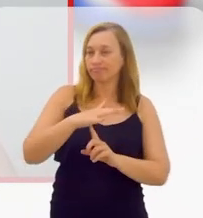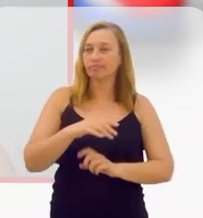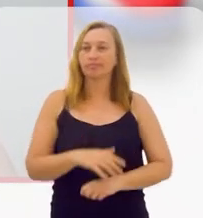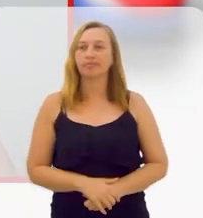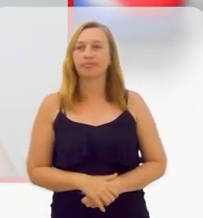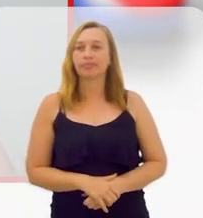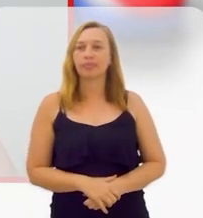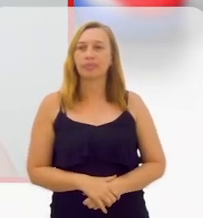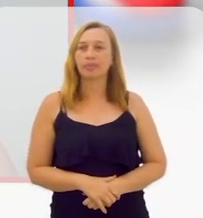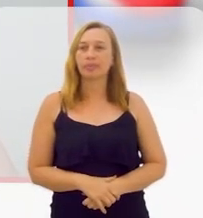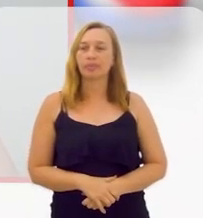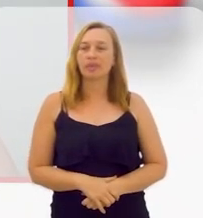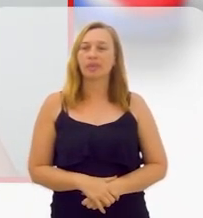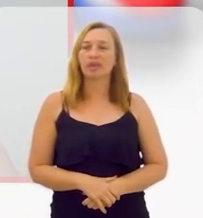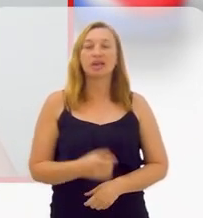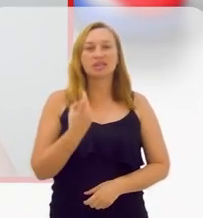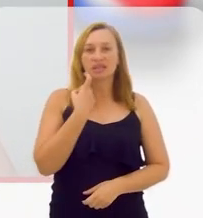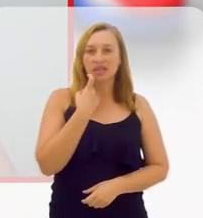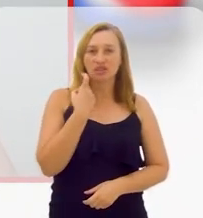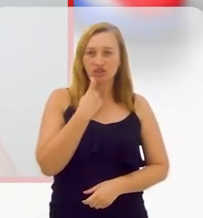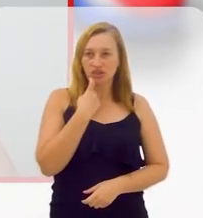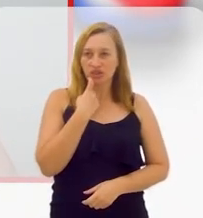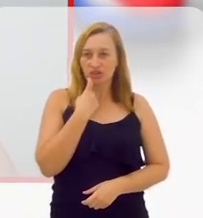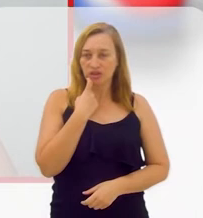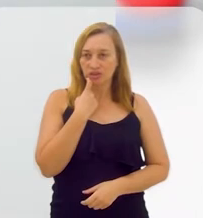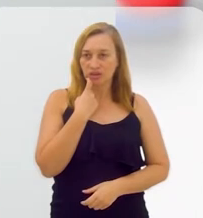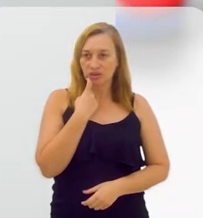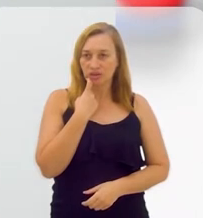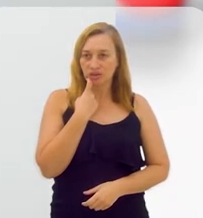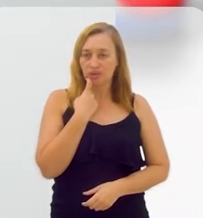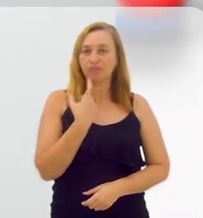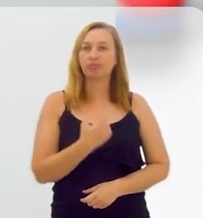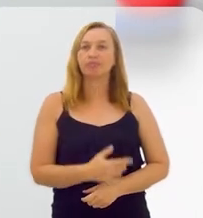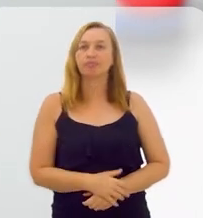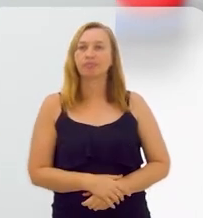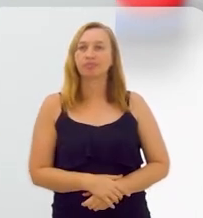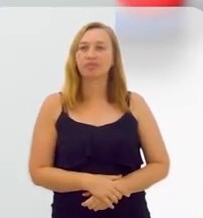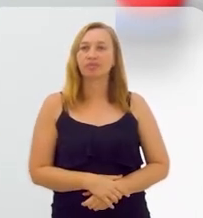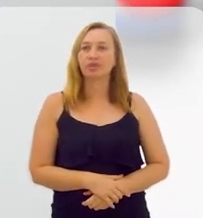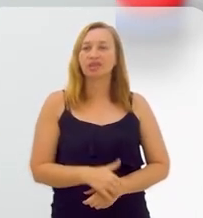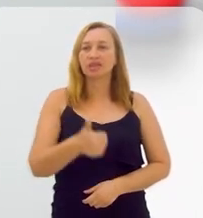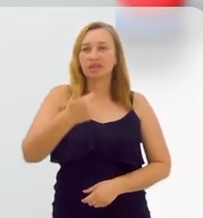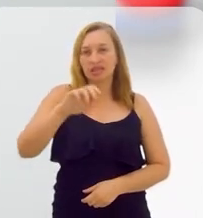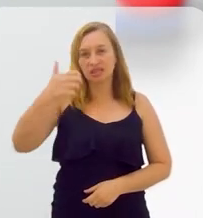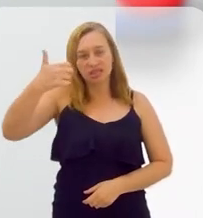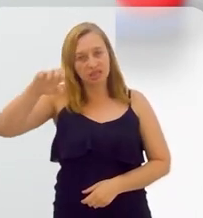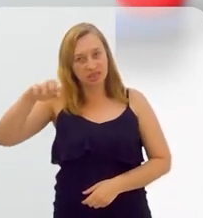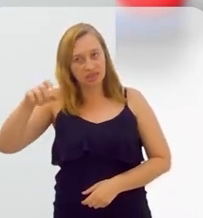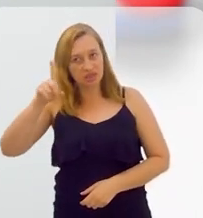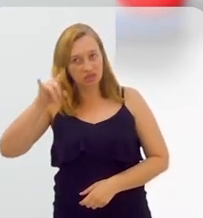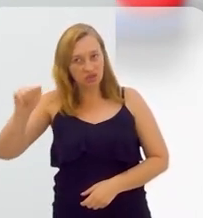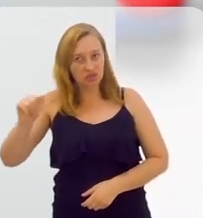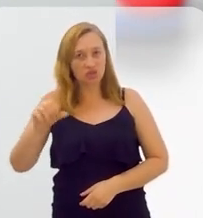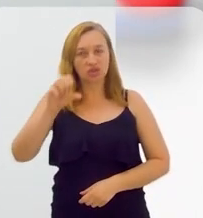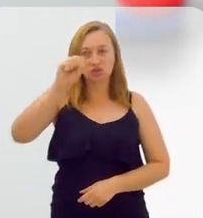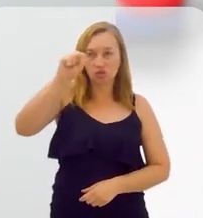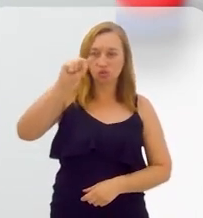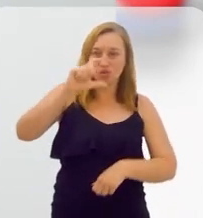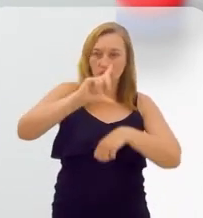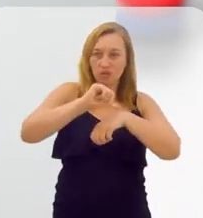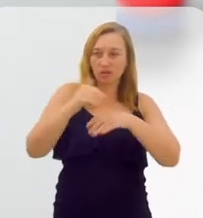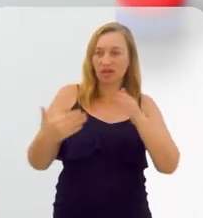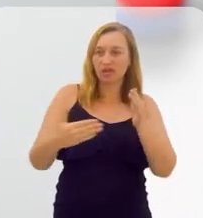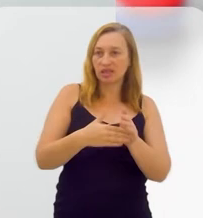feira funciona às sextas-feiras. Nós funcionamos a cada 15 dias, de 8